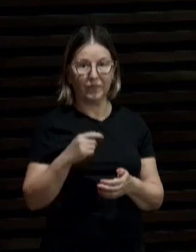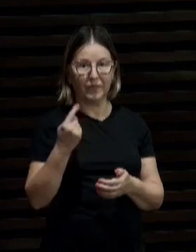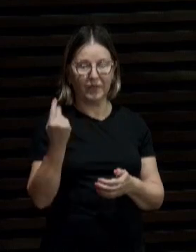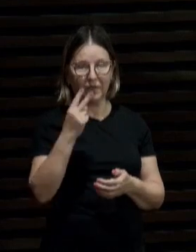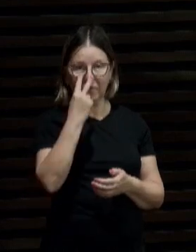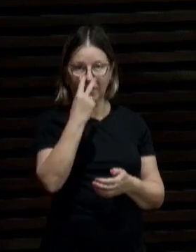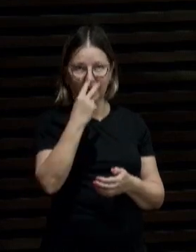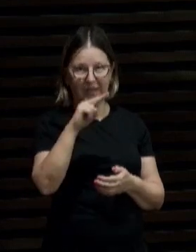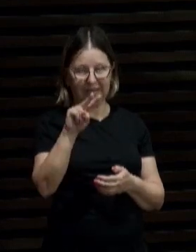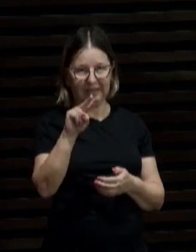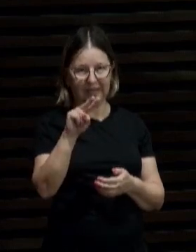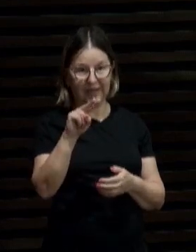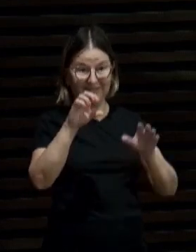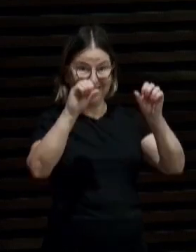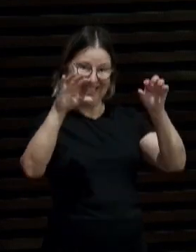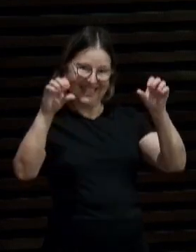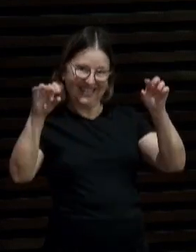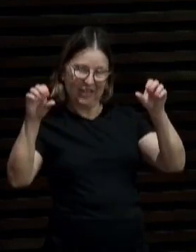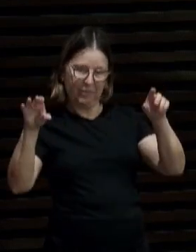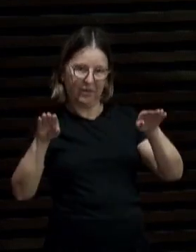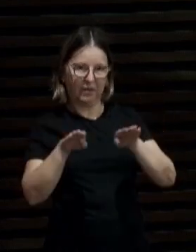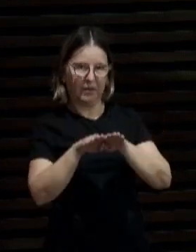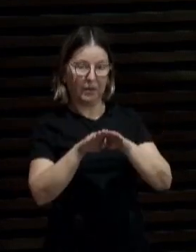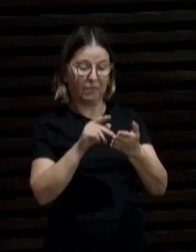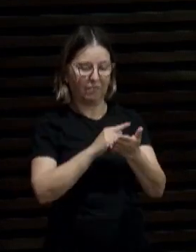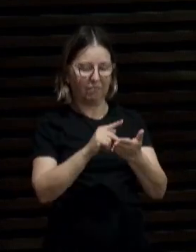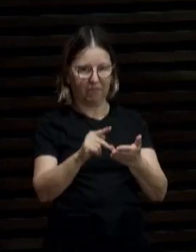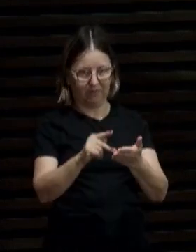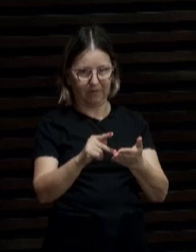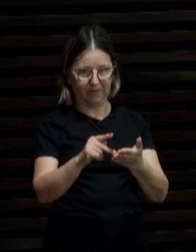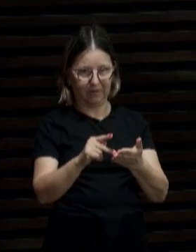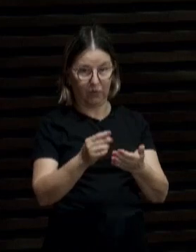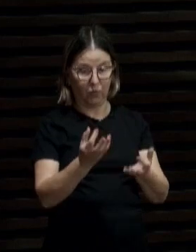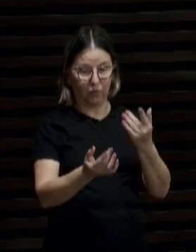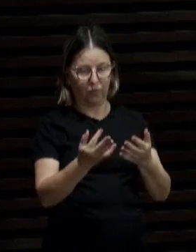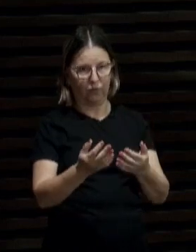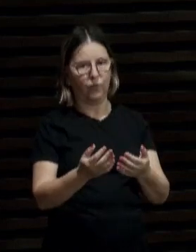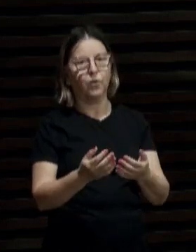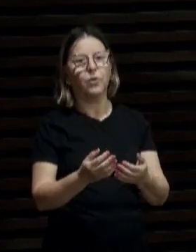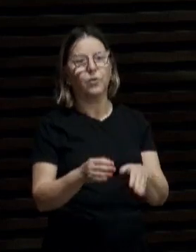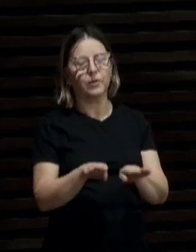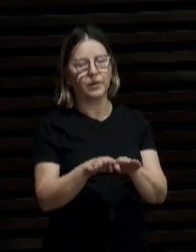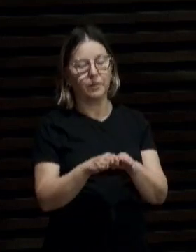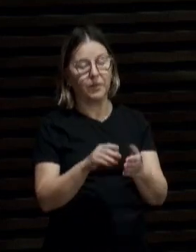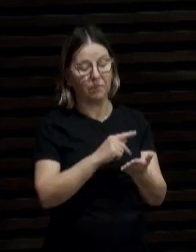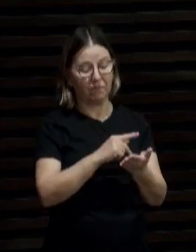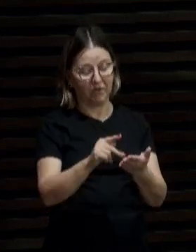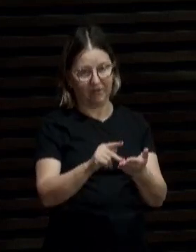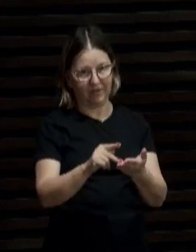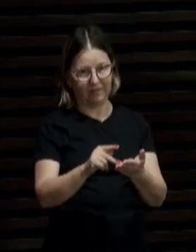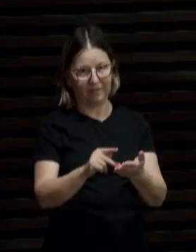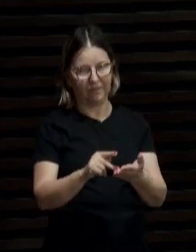que esse olho de fogo ele ilumina, ele também consome, ele purifica. O fogo ele serve para purificar, né? Ele ilumina, revela e